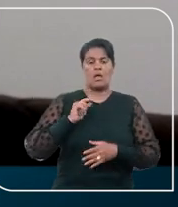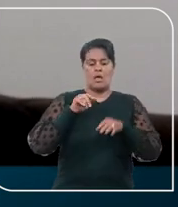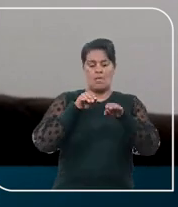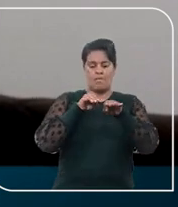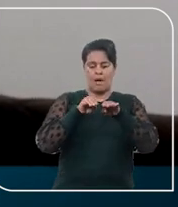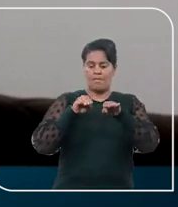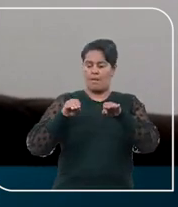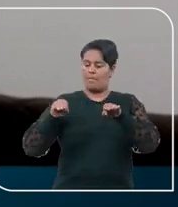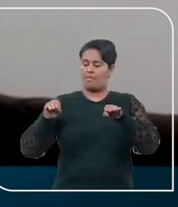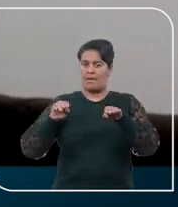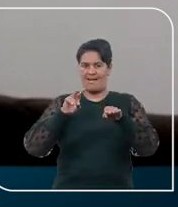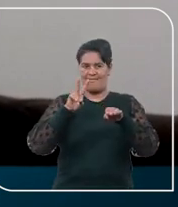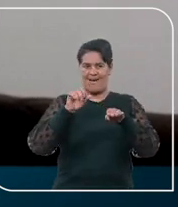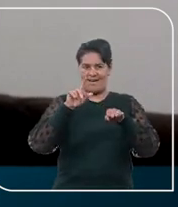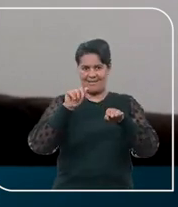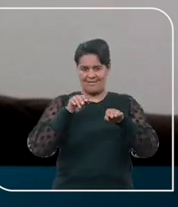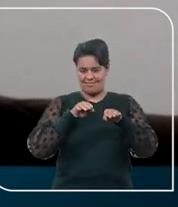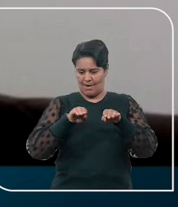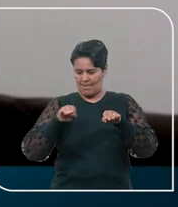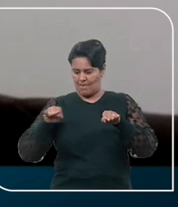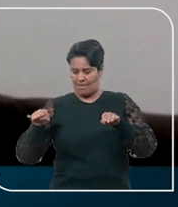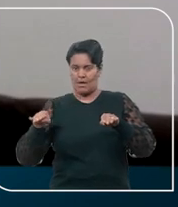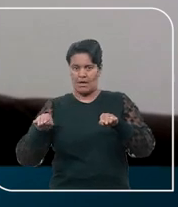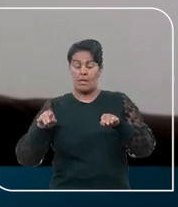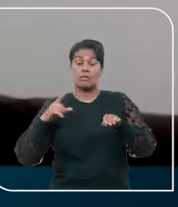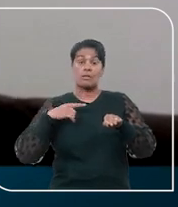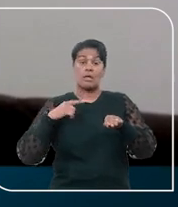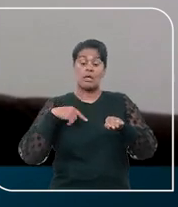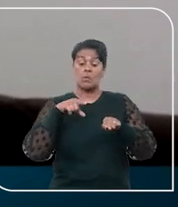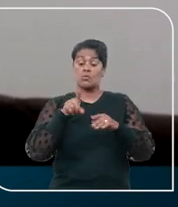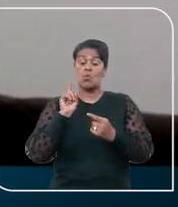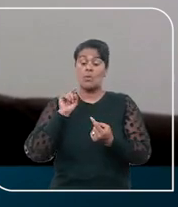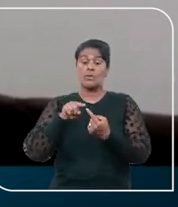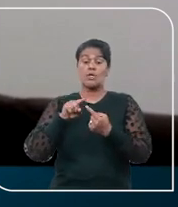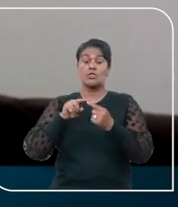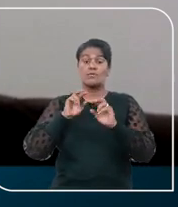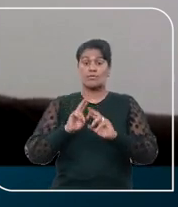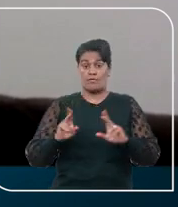naturezas diferentes, né? Como você bem abordou, sendo ali